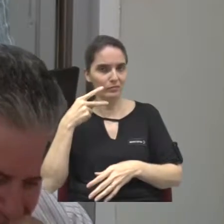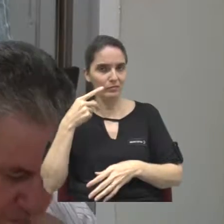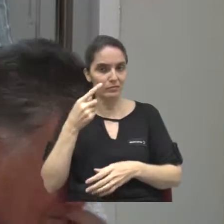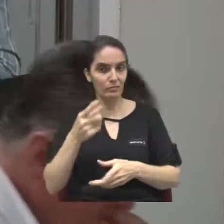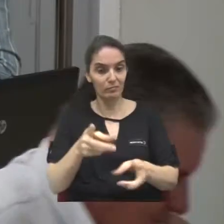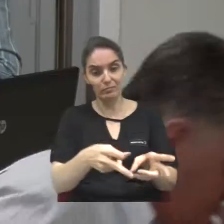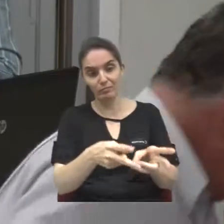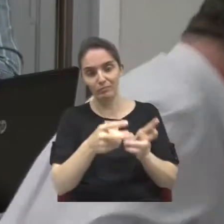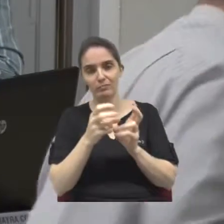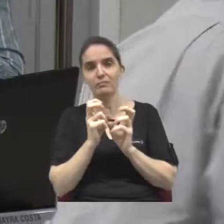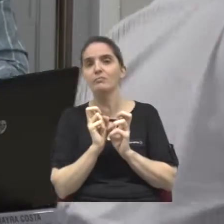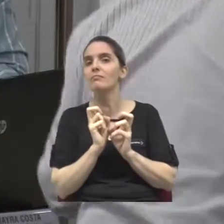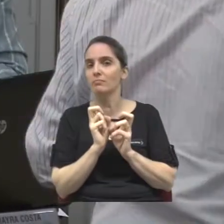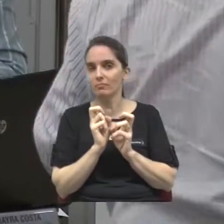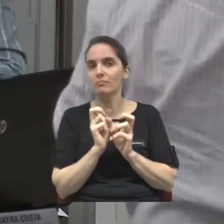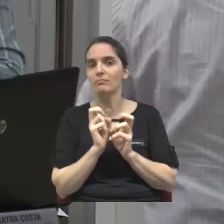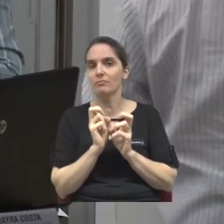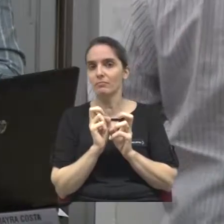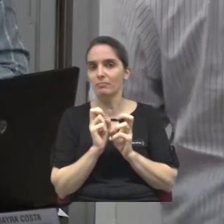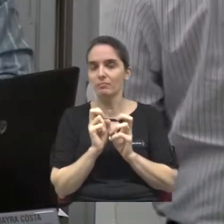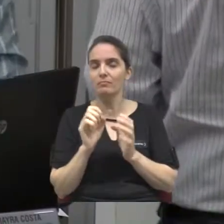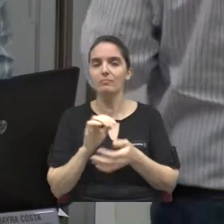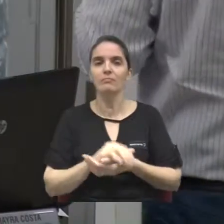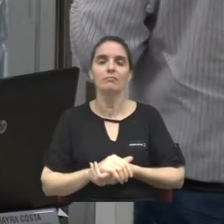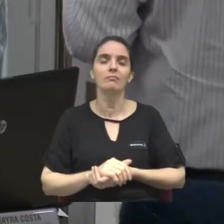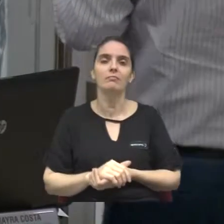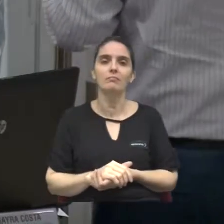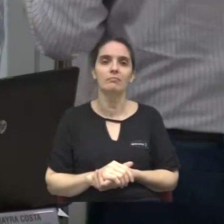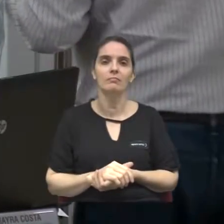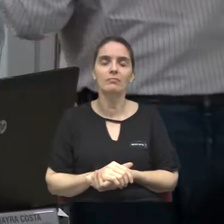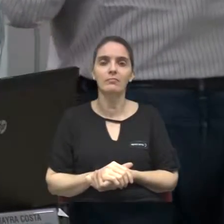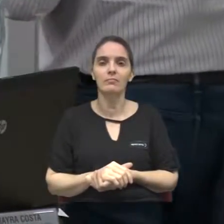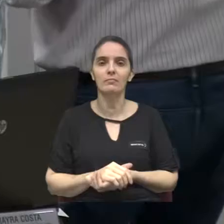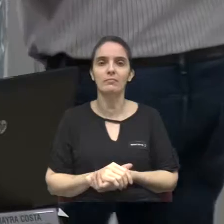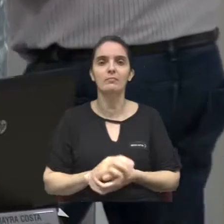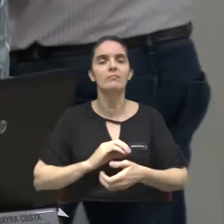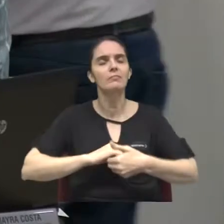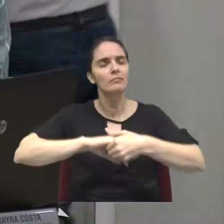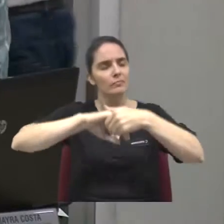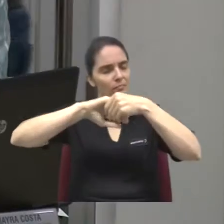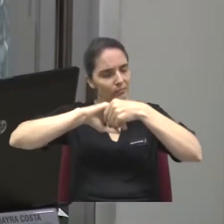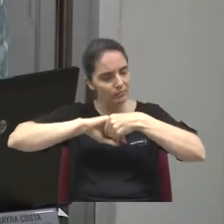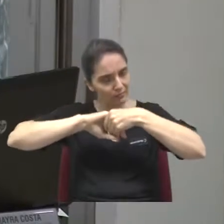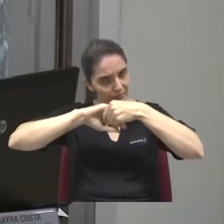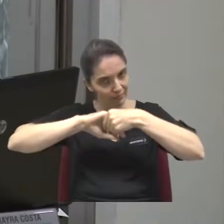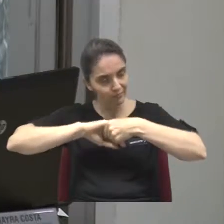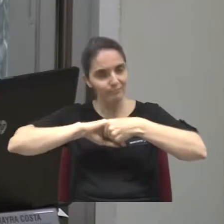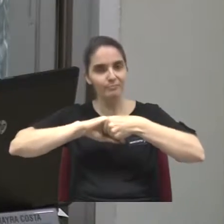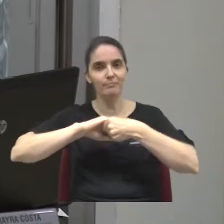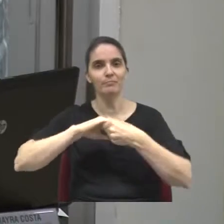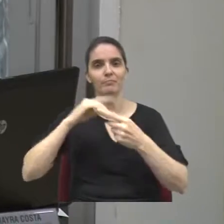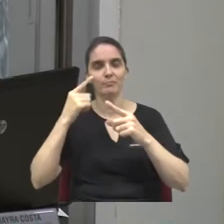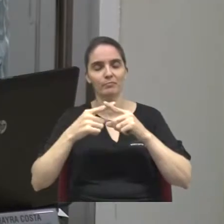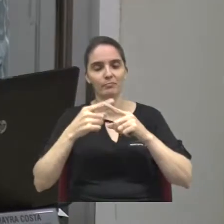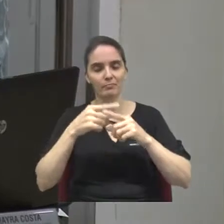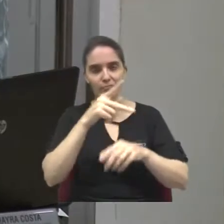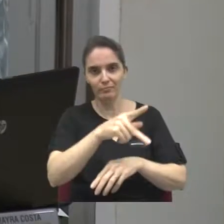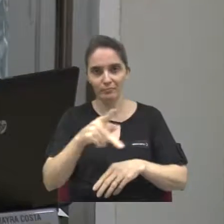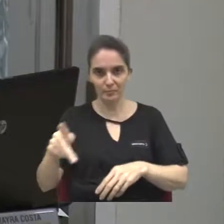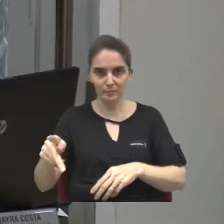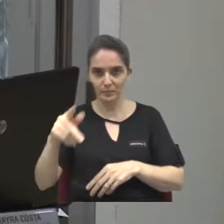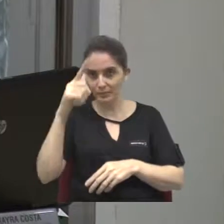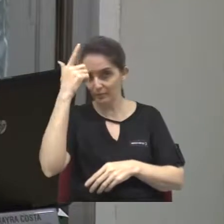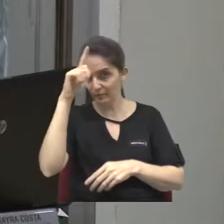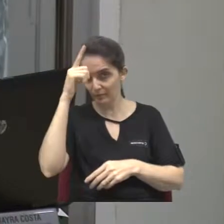esse trabalho e, primeiro, eu parabenizo por você, como presidente dessa casa, você